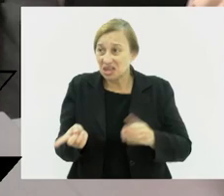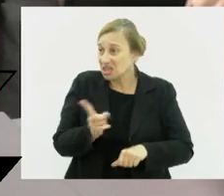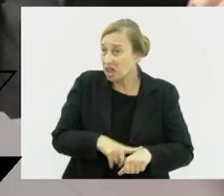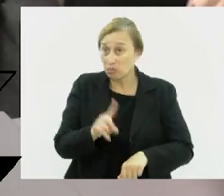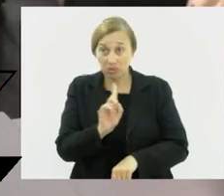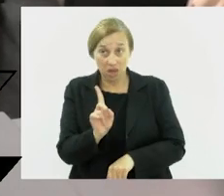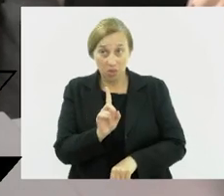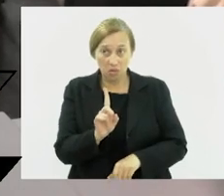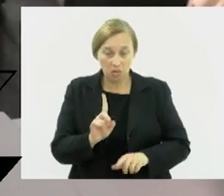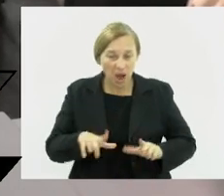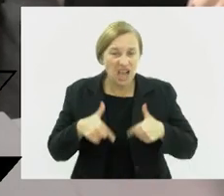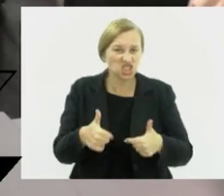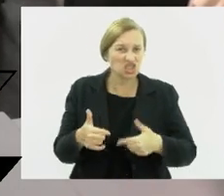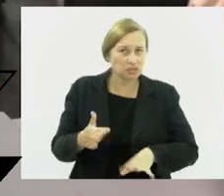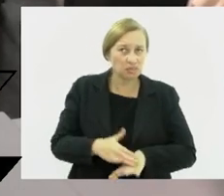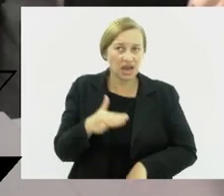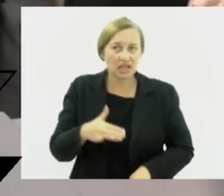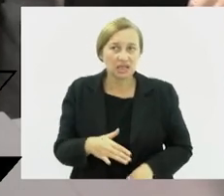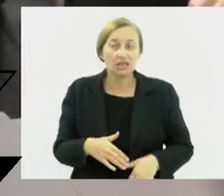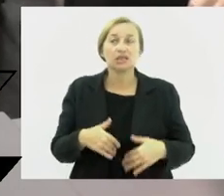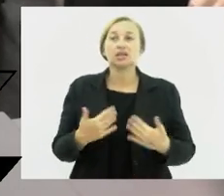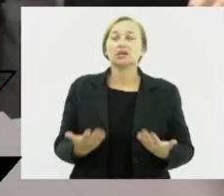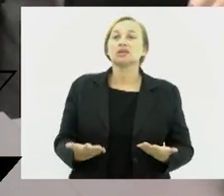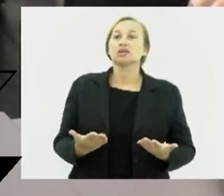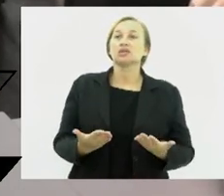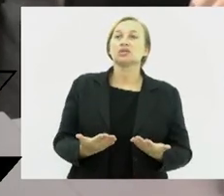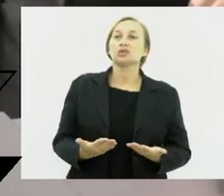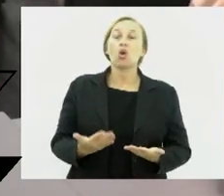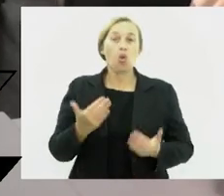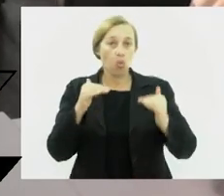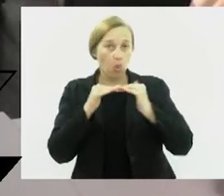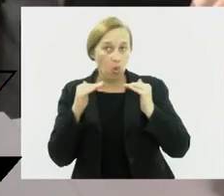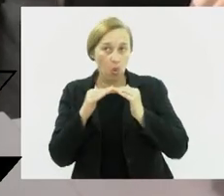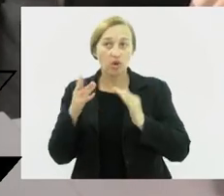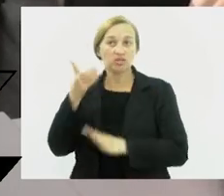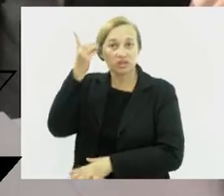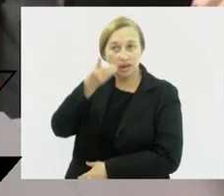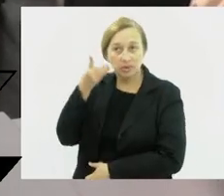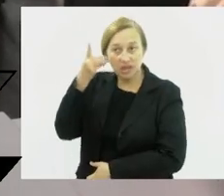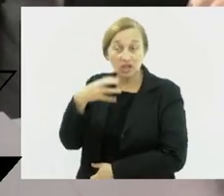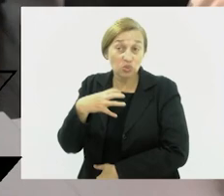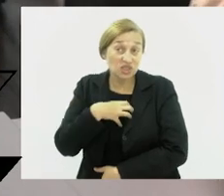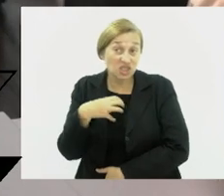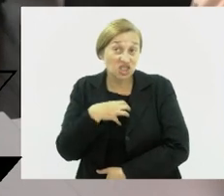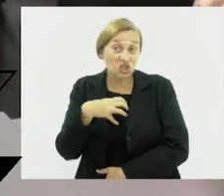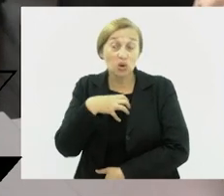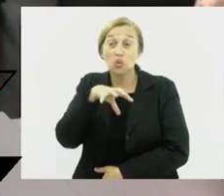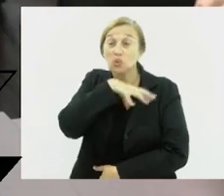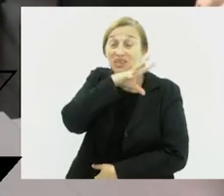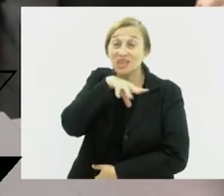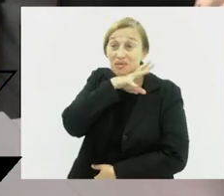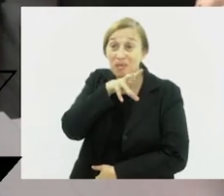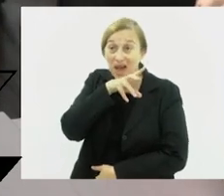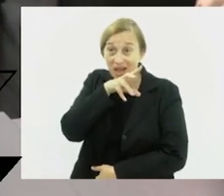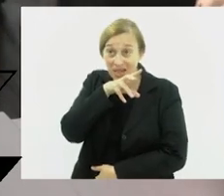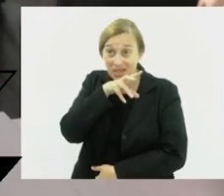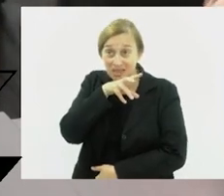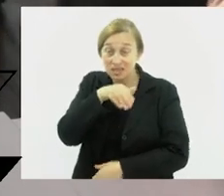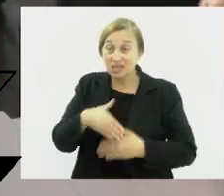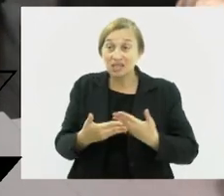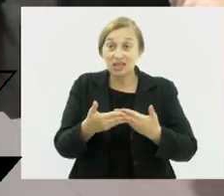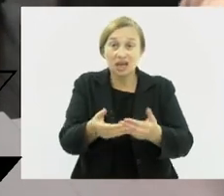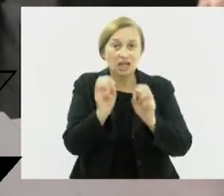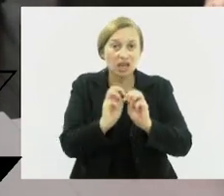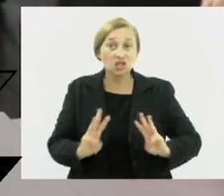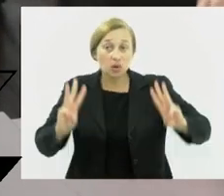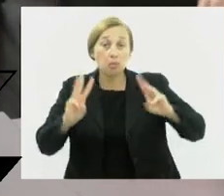mais pragmatismo. E sobre as ONGs, deputados, eu concordo com Vossa Excelência no sentido dos animais serem destinados às ONGs.